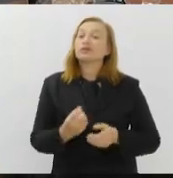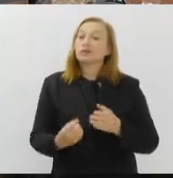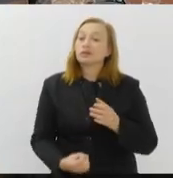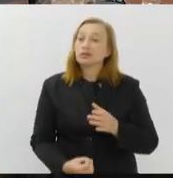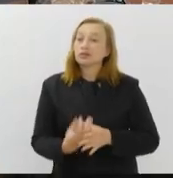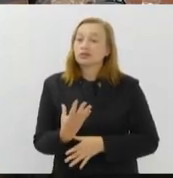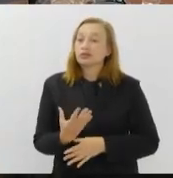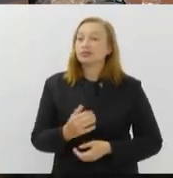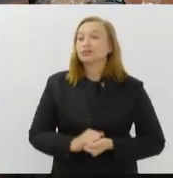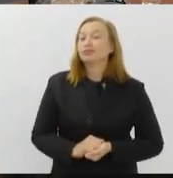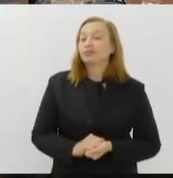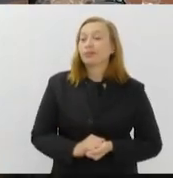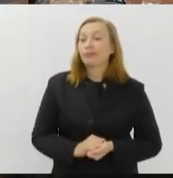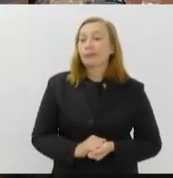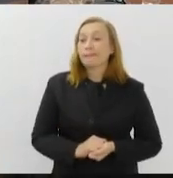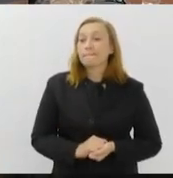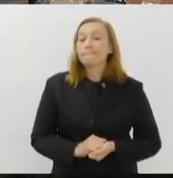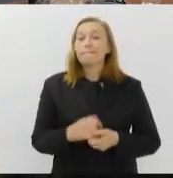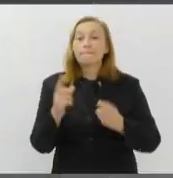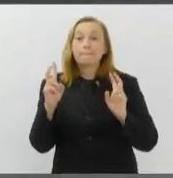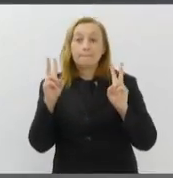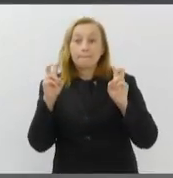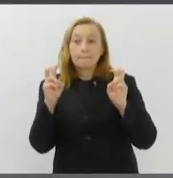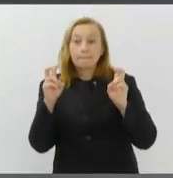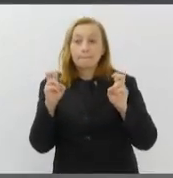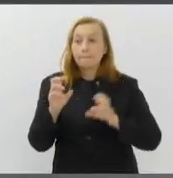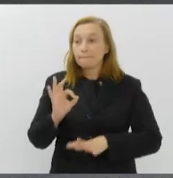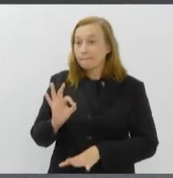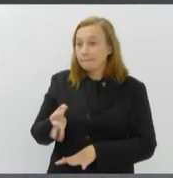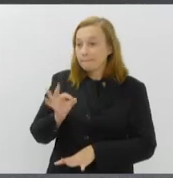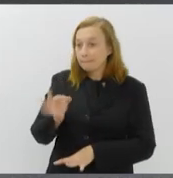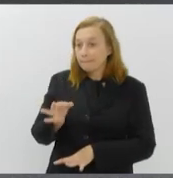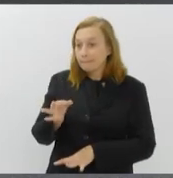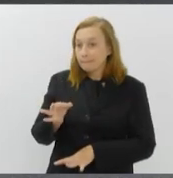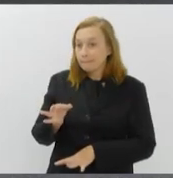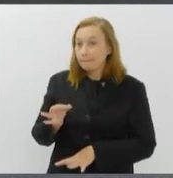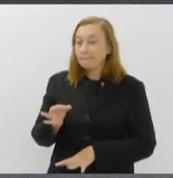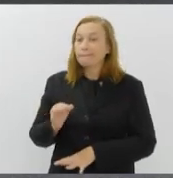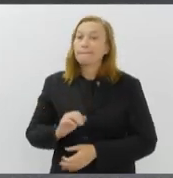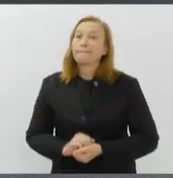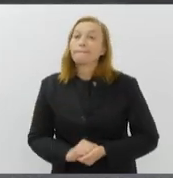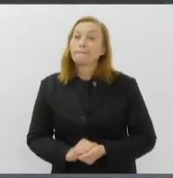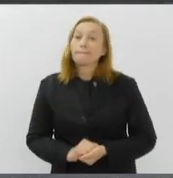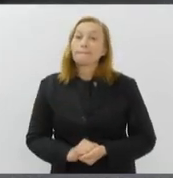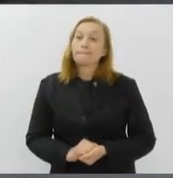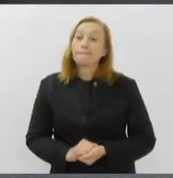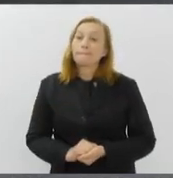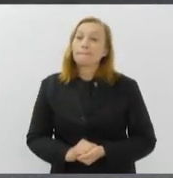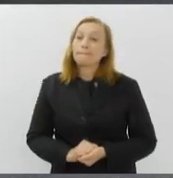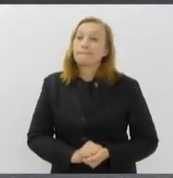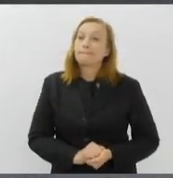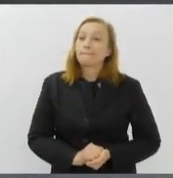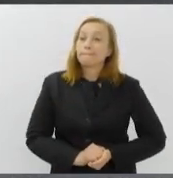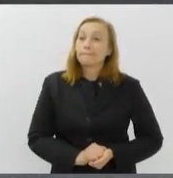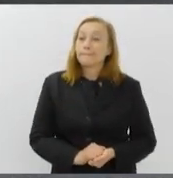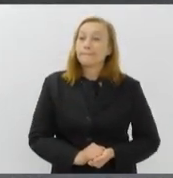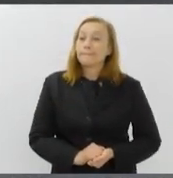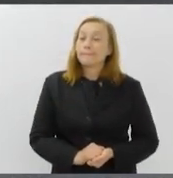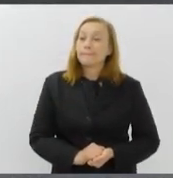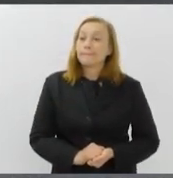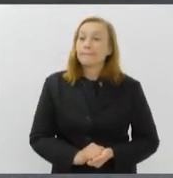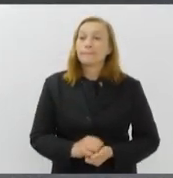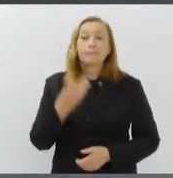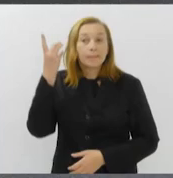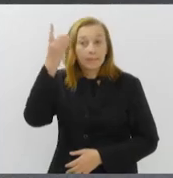construções, ou seja, com questões concretas daquilo que é possível de nós construirmos. A